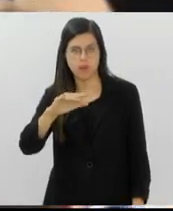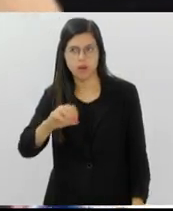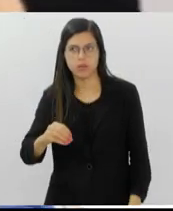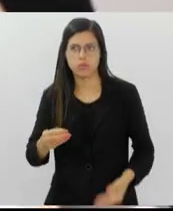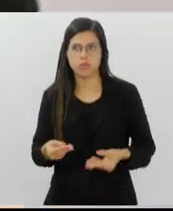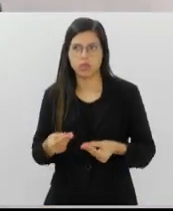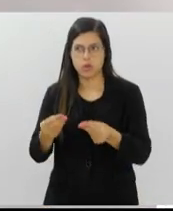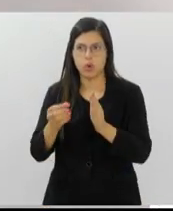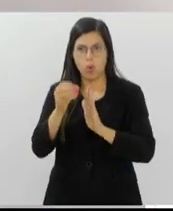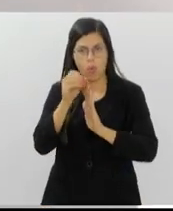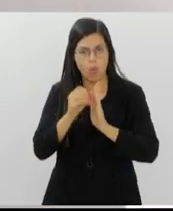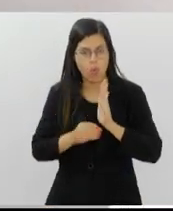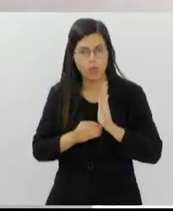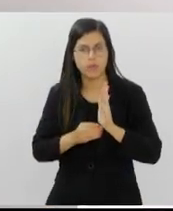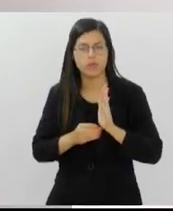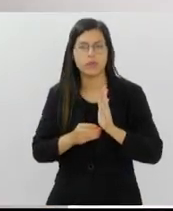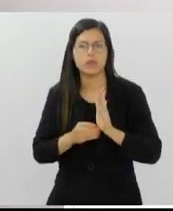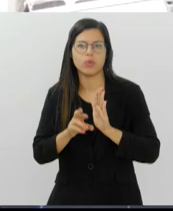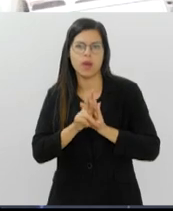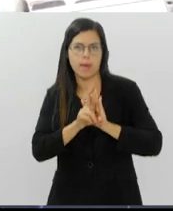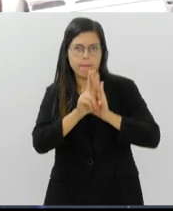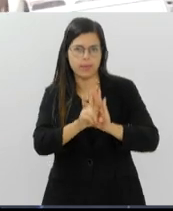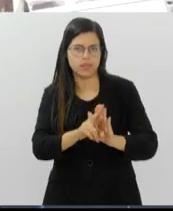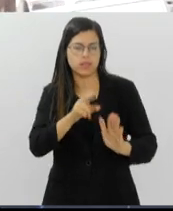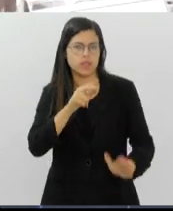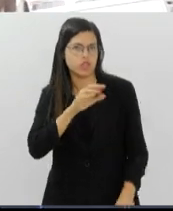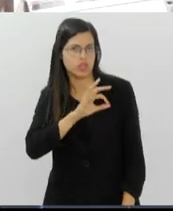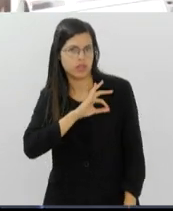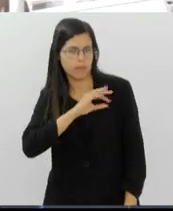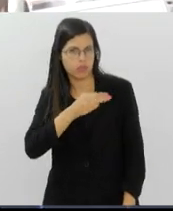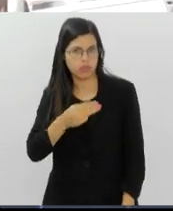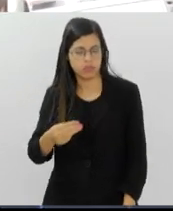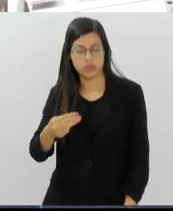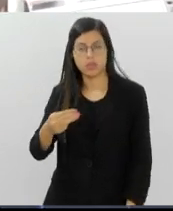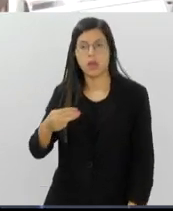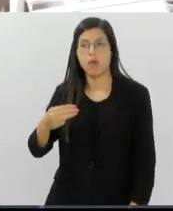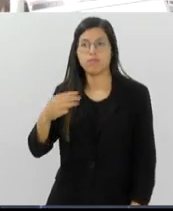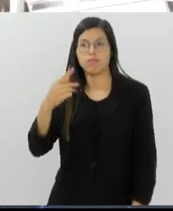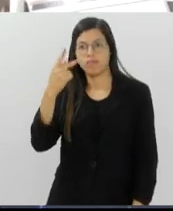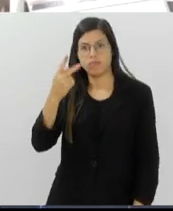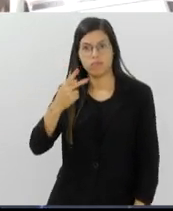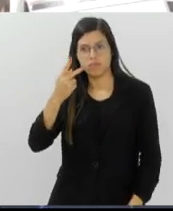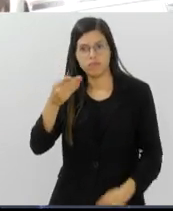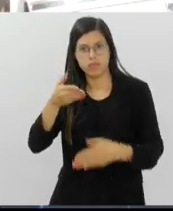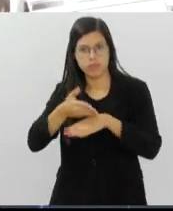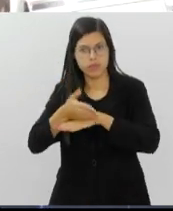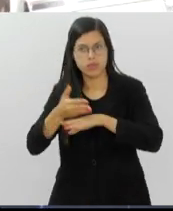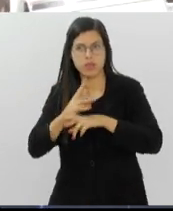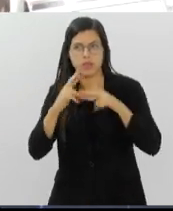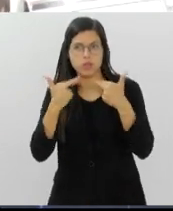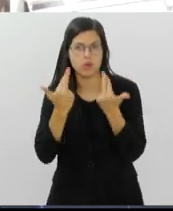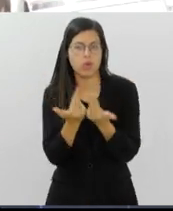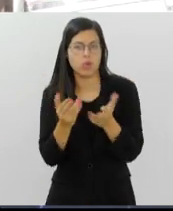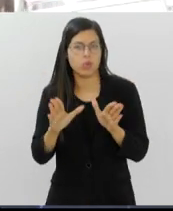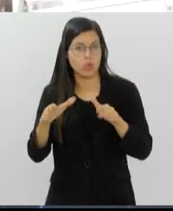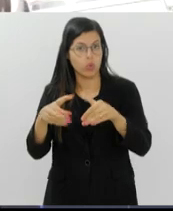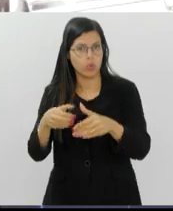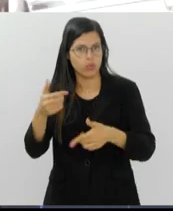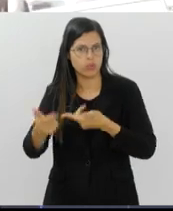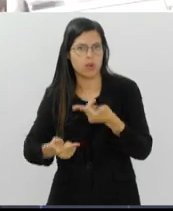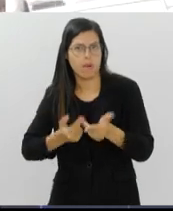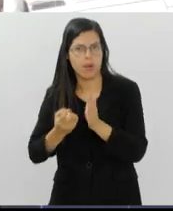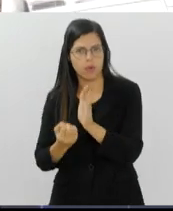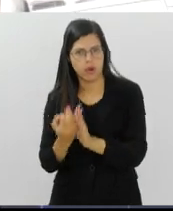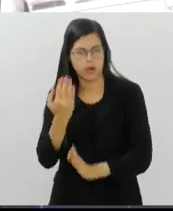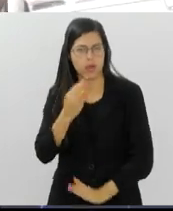um ofício ao representante da PEMERJ para que os parlamentares participem das reuniões do grupo de trabalho criado pela Polícia